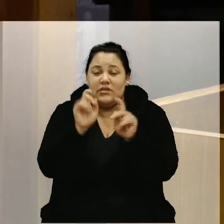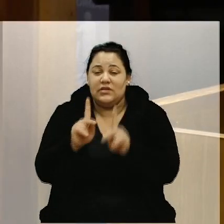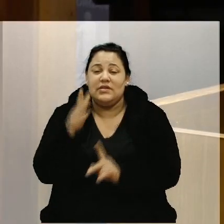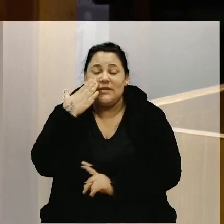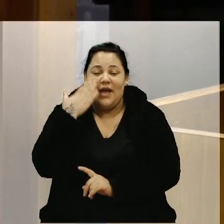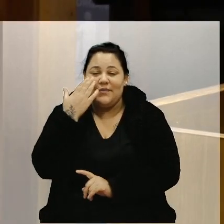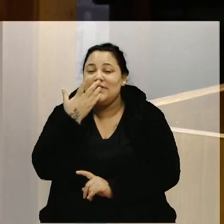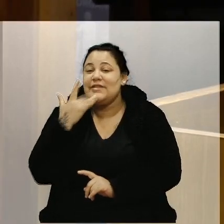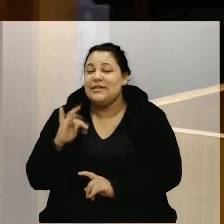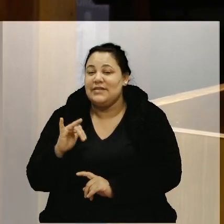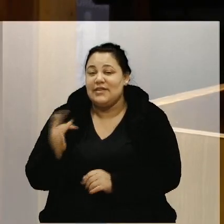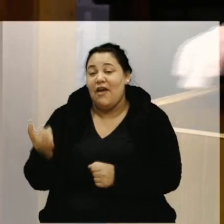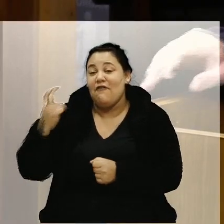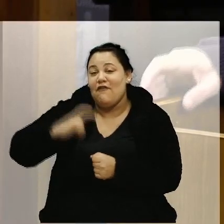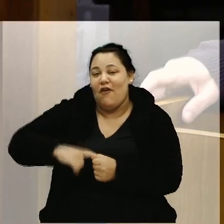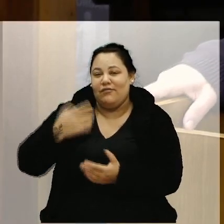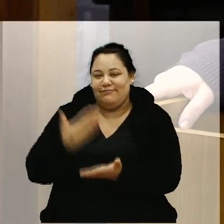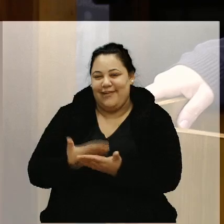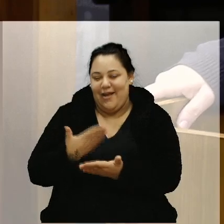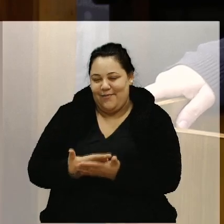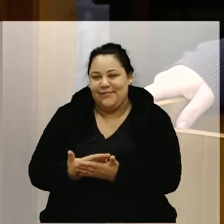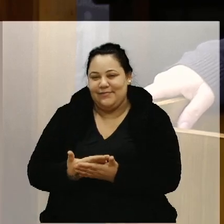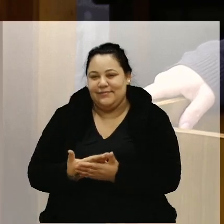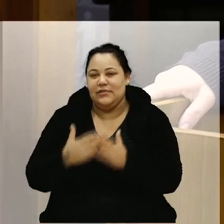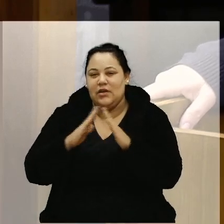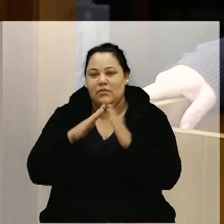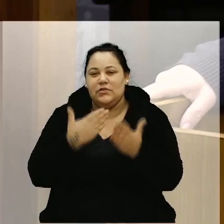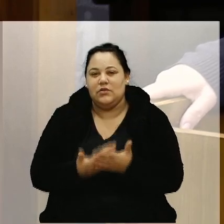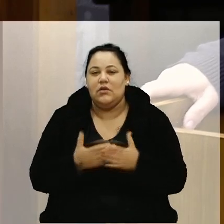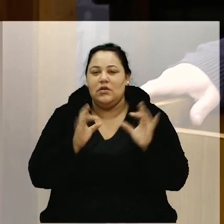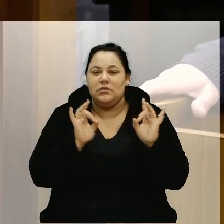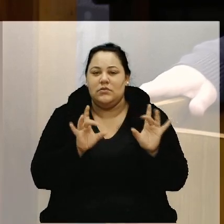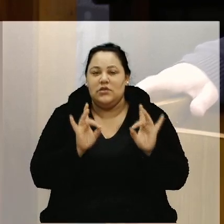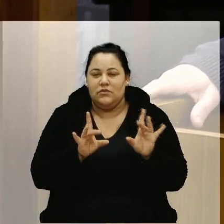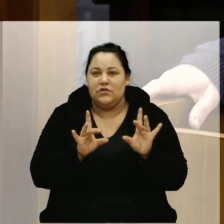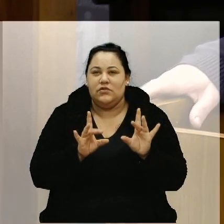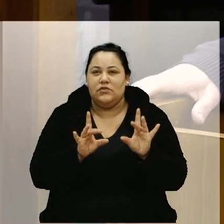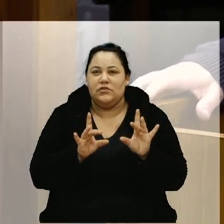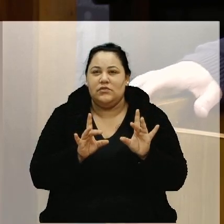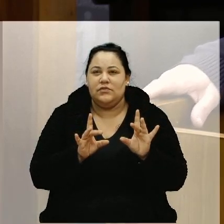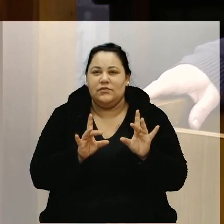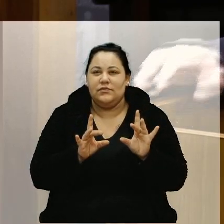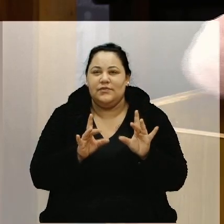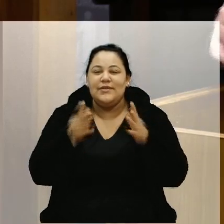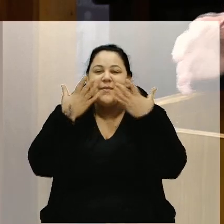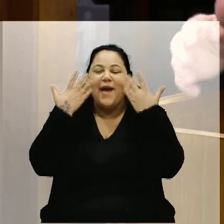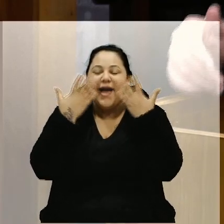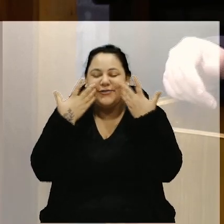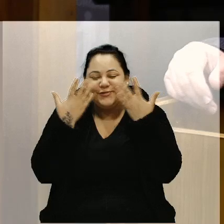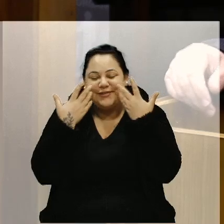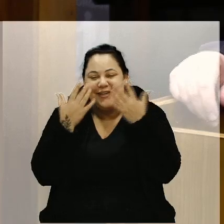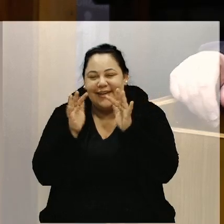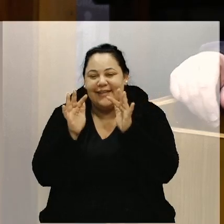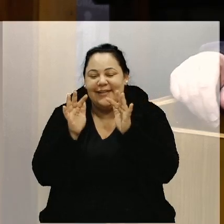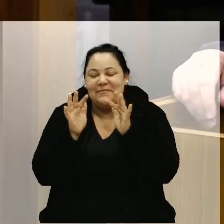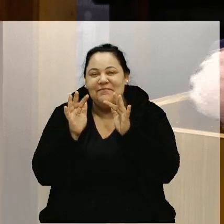gurizada voltando ali para a aula. É uma escola especialmente, vereador Scal, simpática, muito legal, o